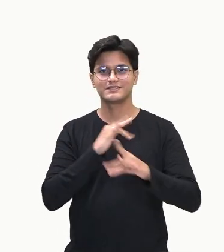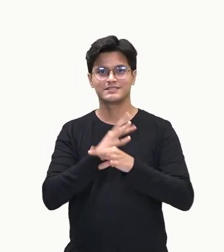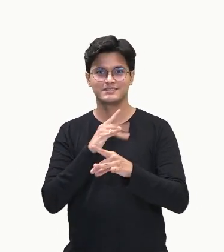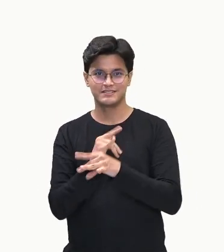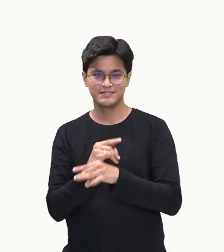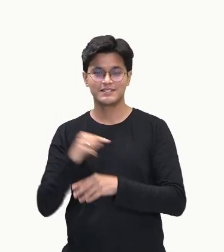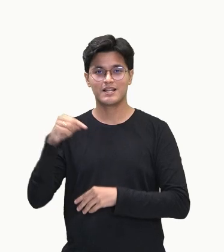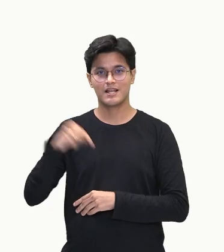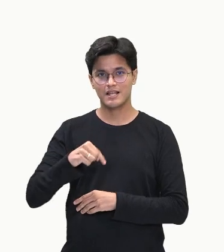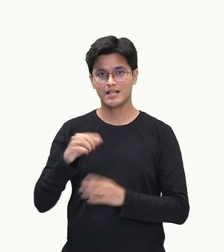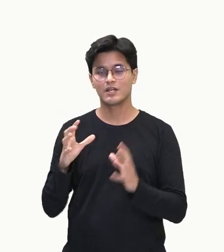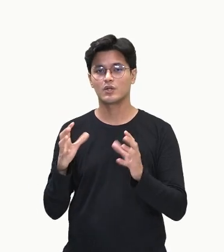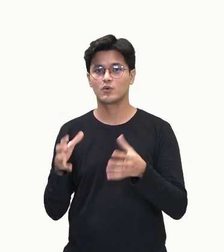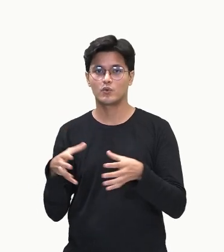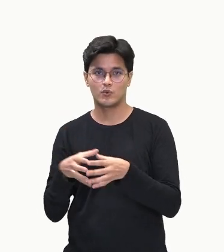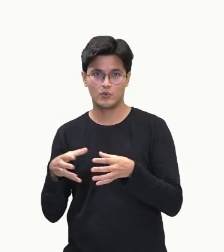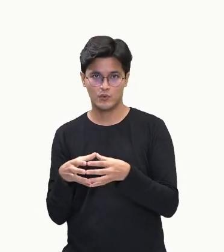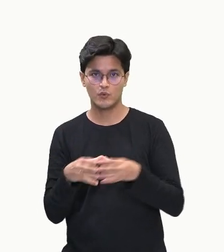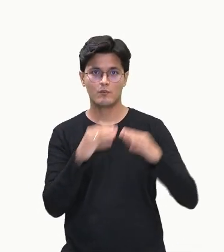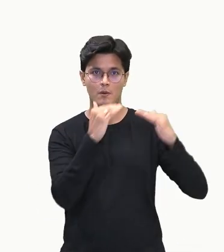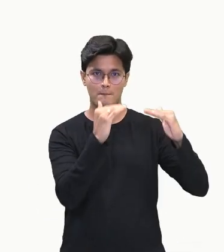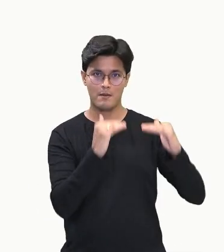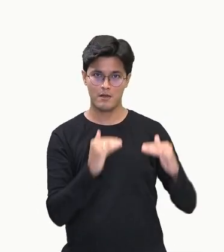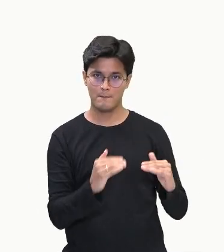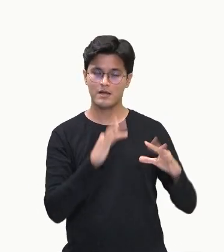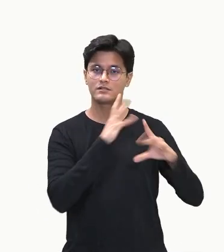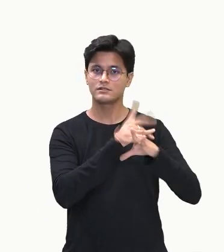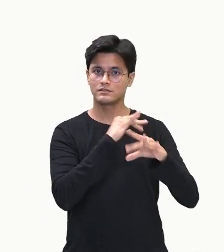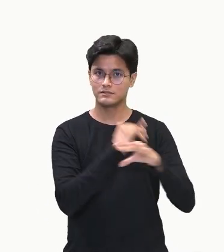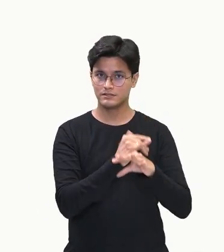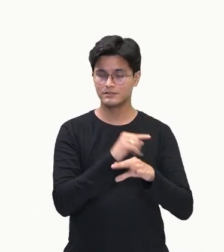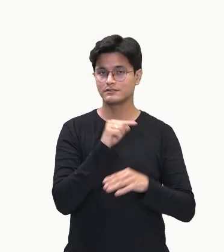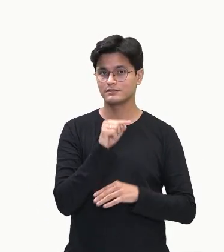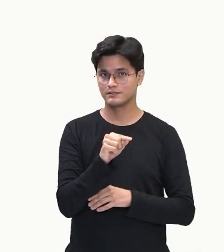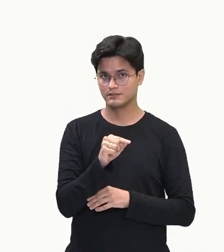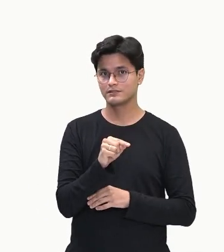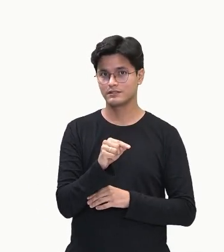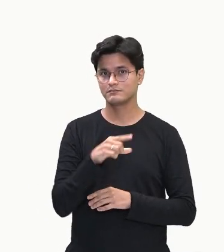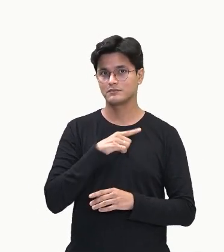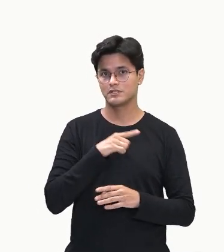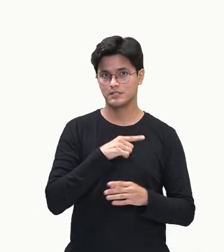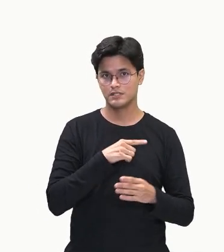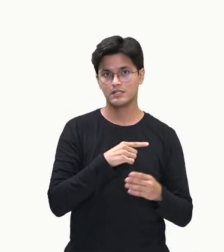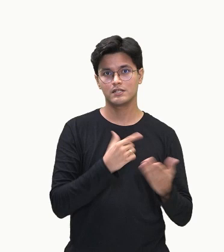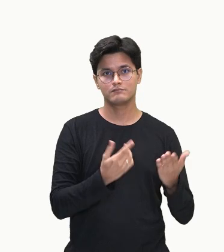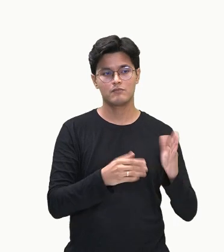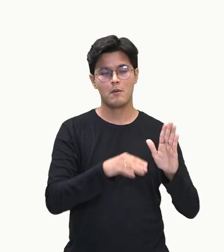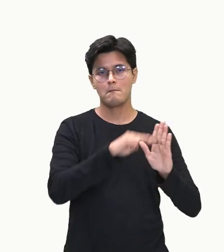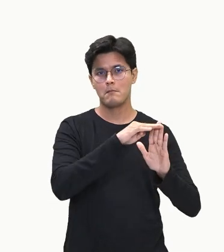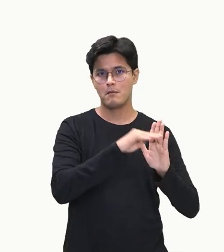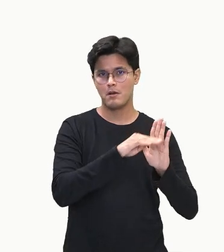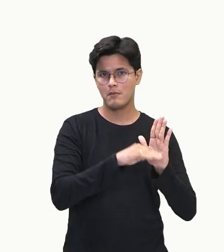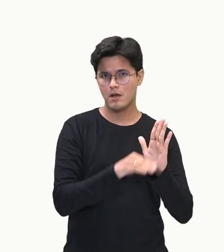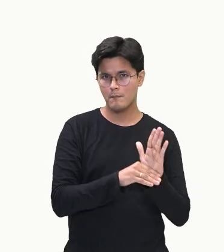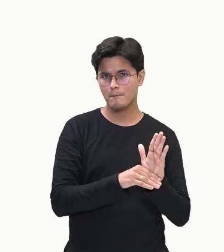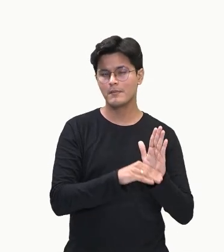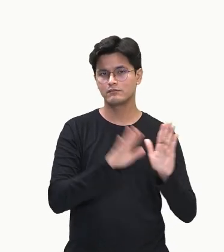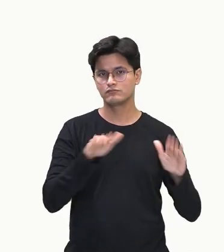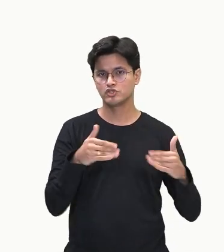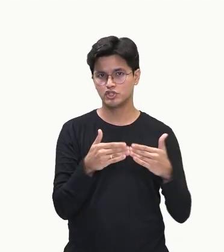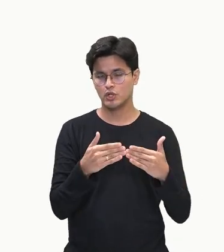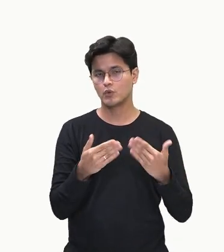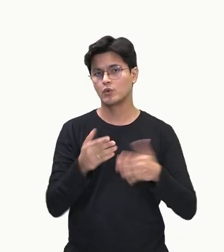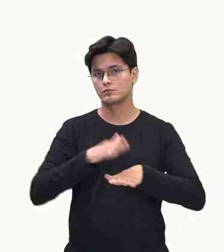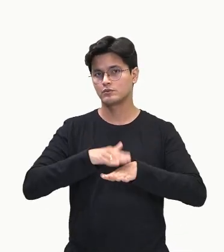desse grupo hierárquico, né, da hierarquia urbana classificado aí pelo